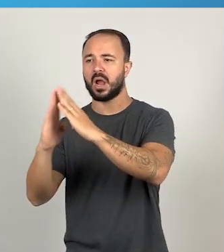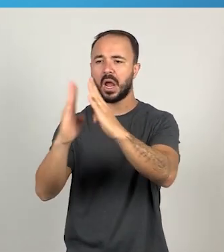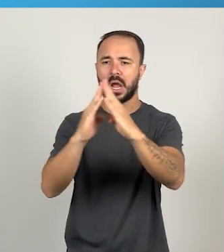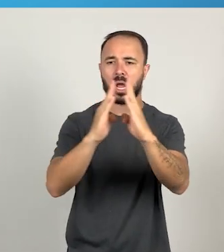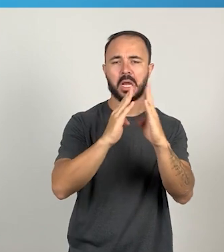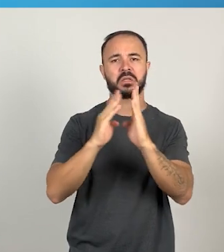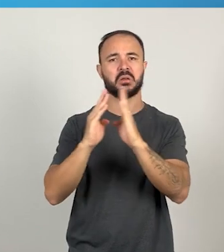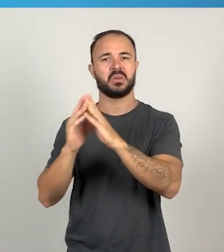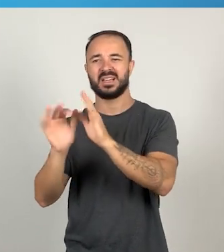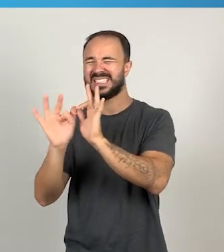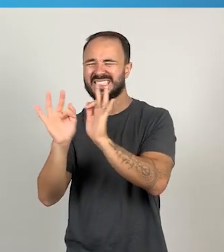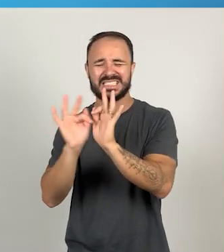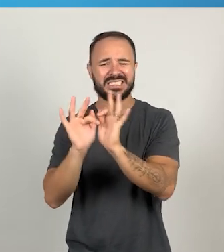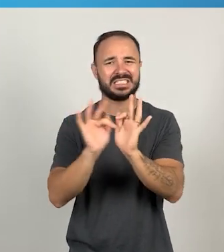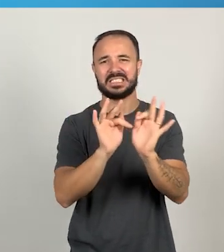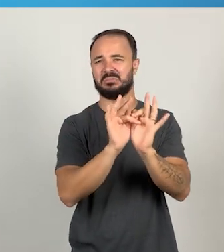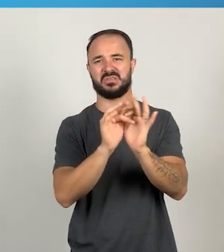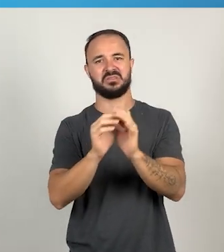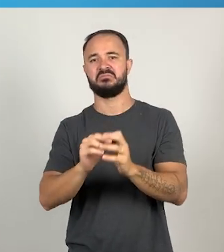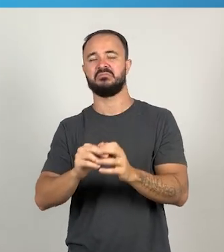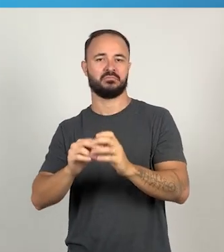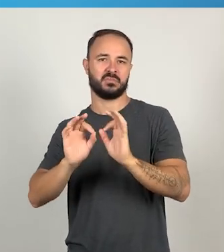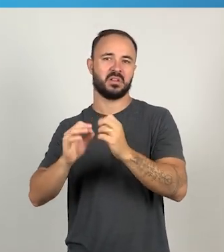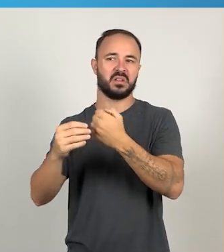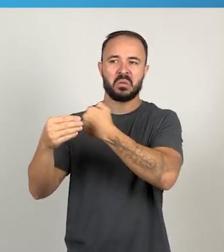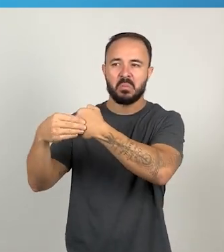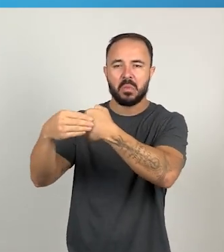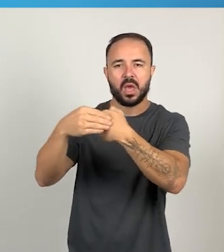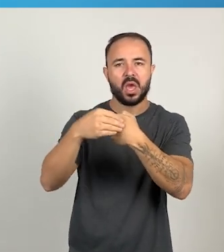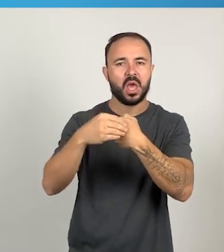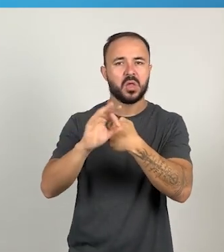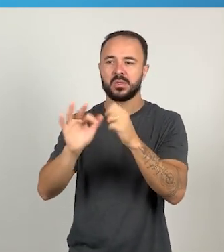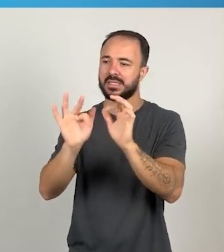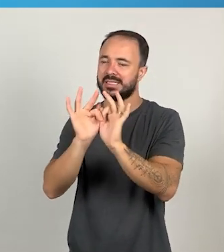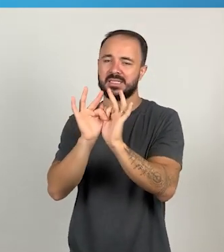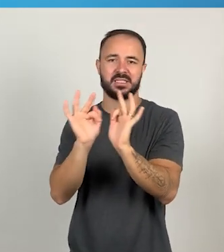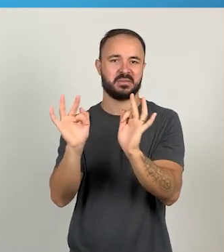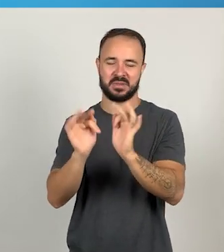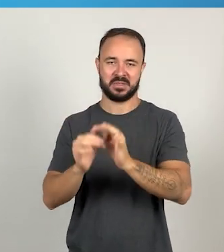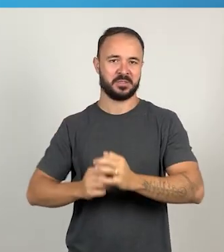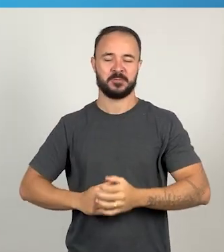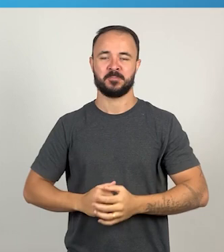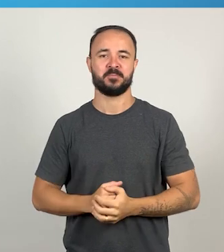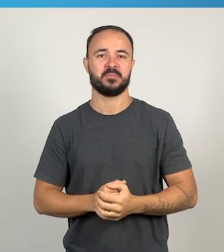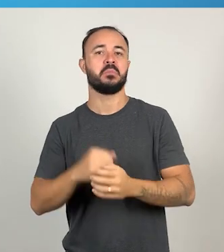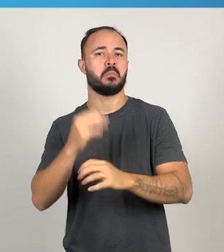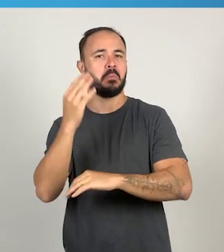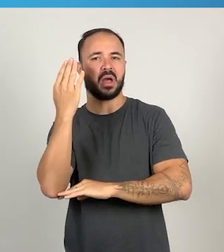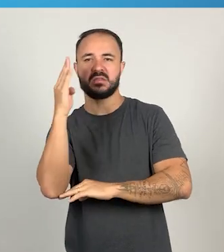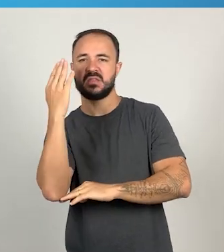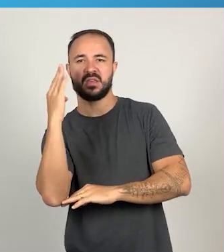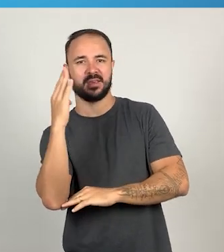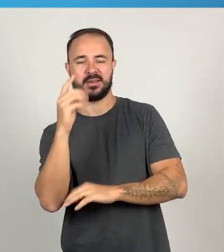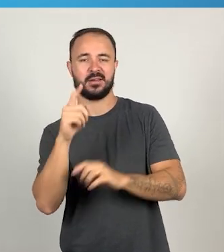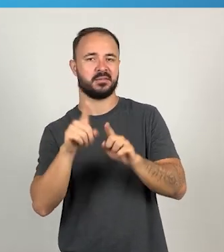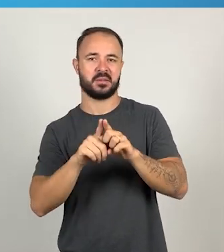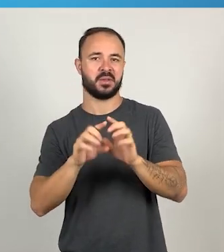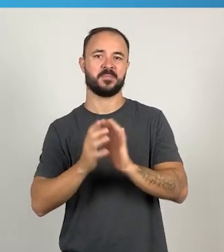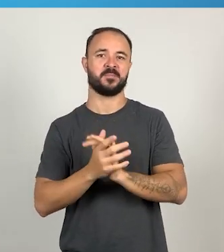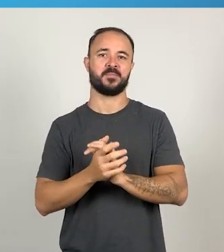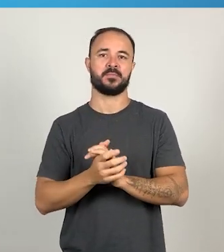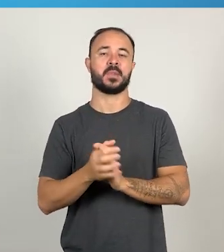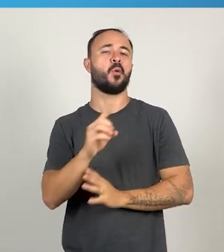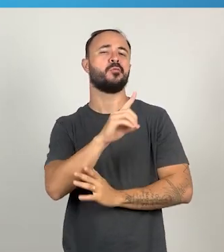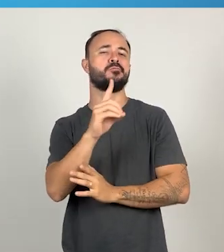muito simples, tá? Barro jogado ali nas hastezinhas de madeira. Assim, em 16 de julho de